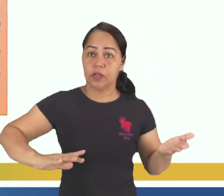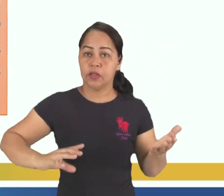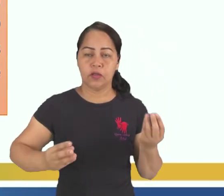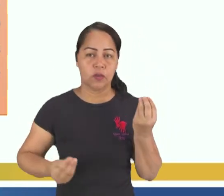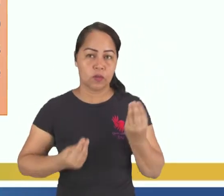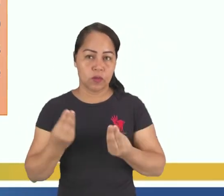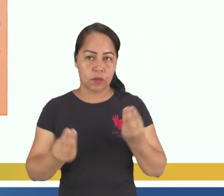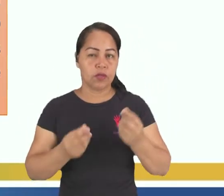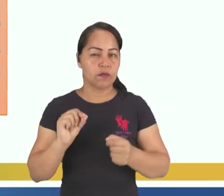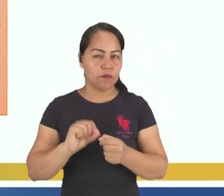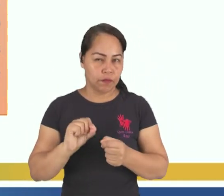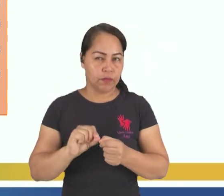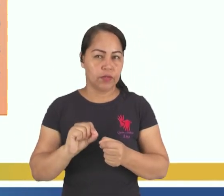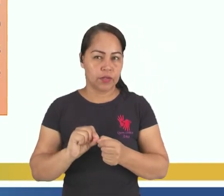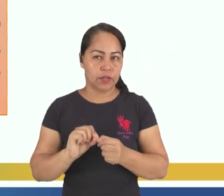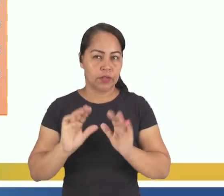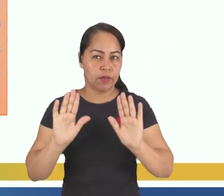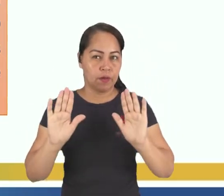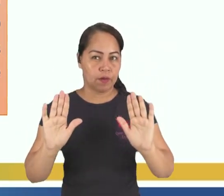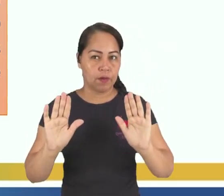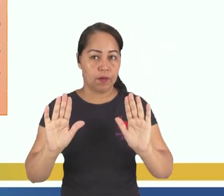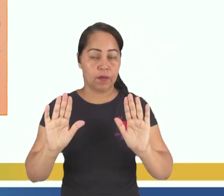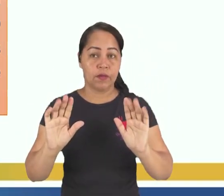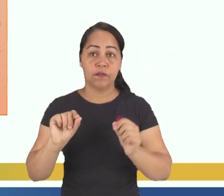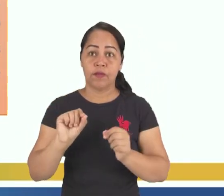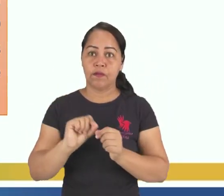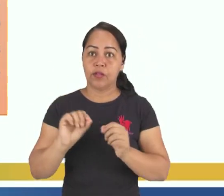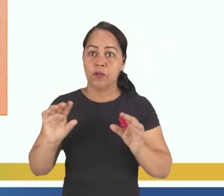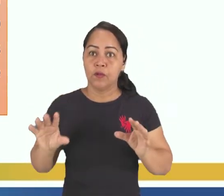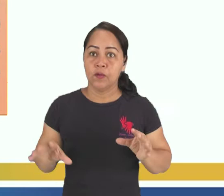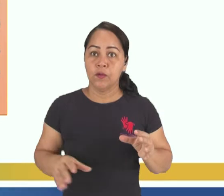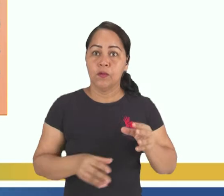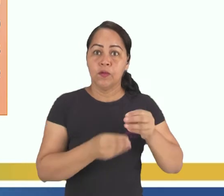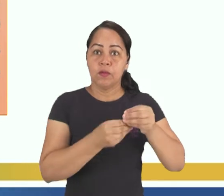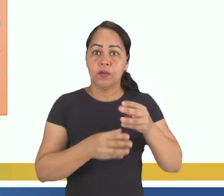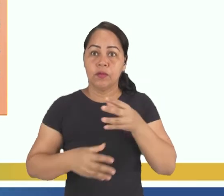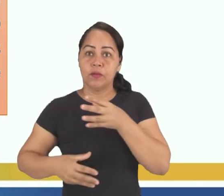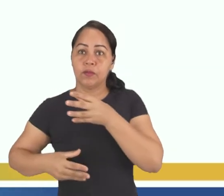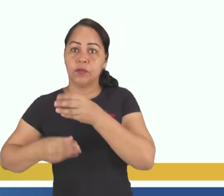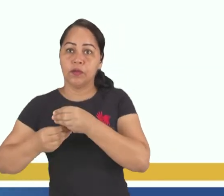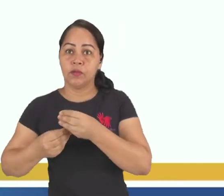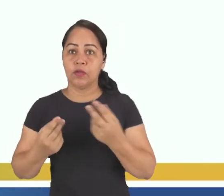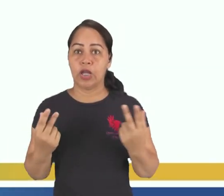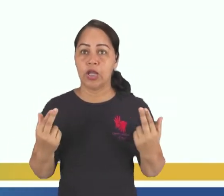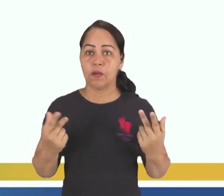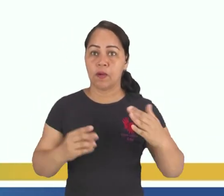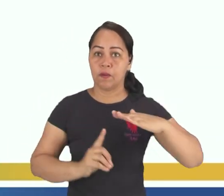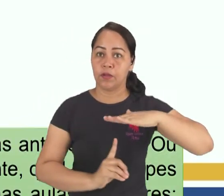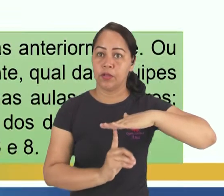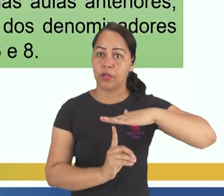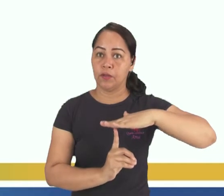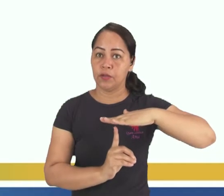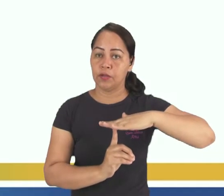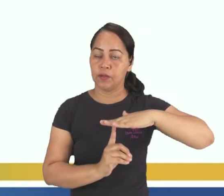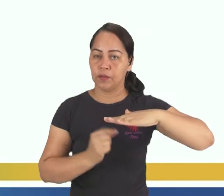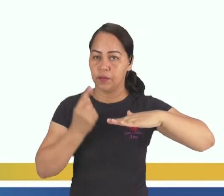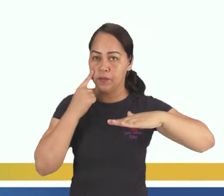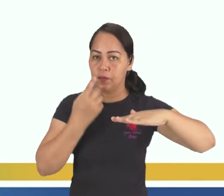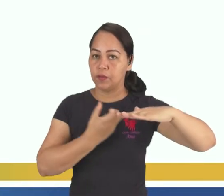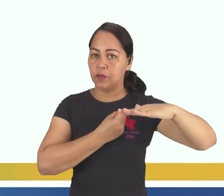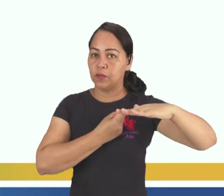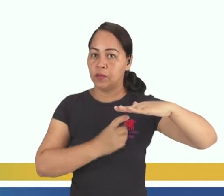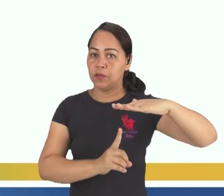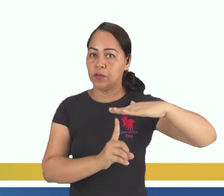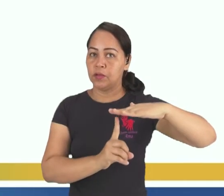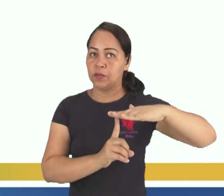você usando o método da redução ao mesmo denominador. Então,